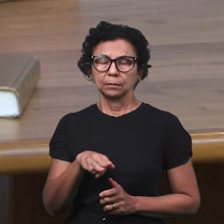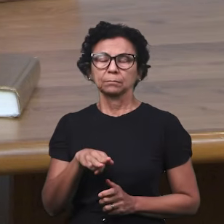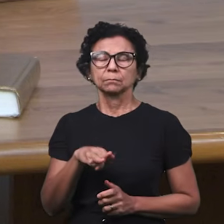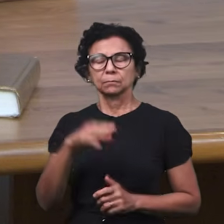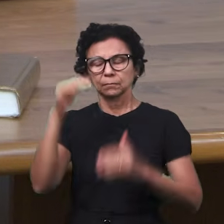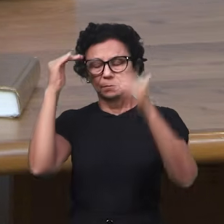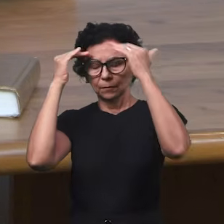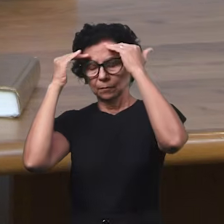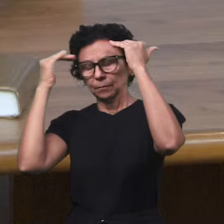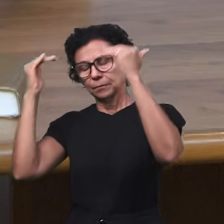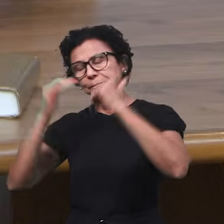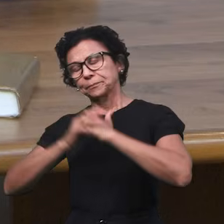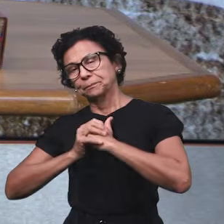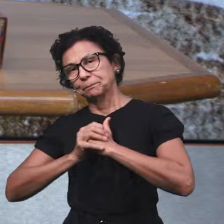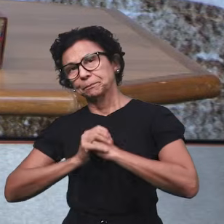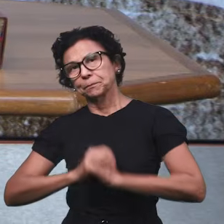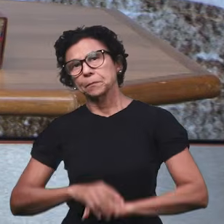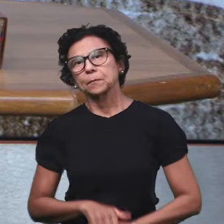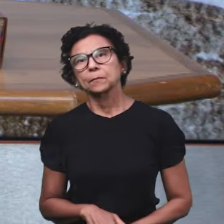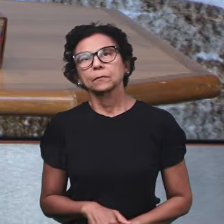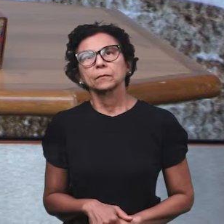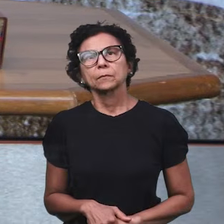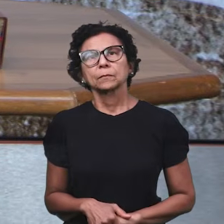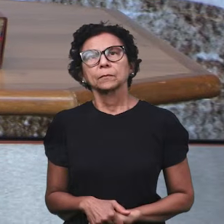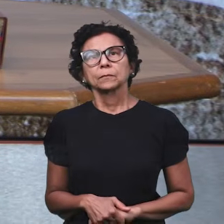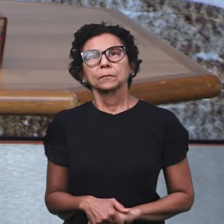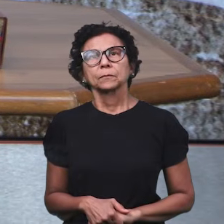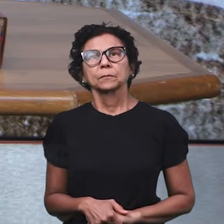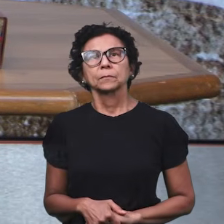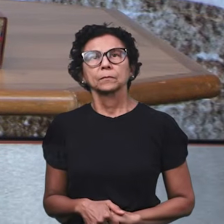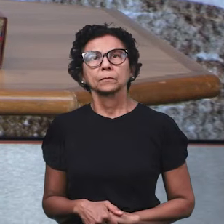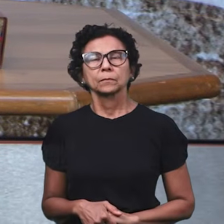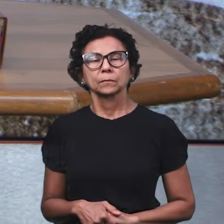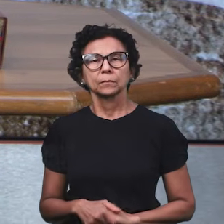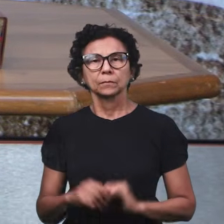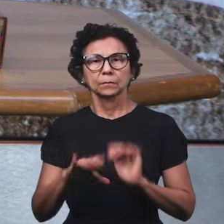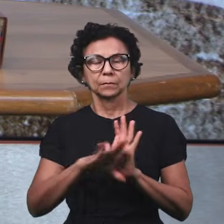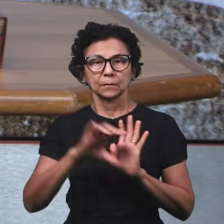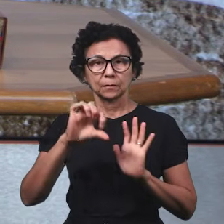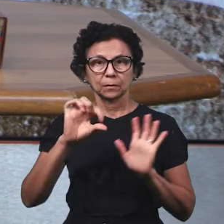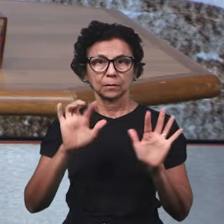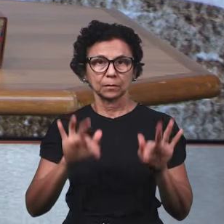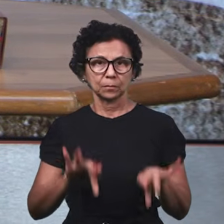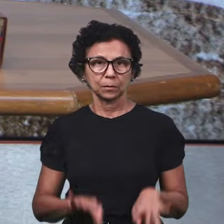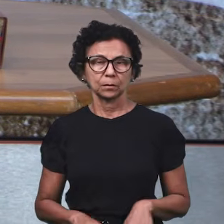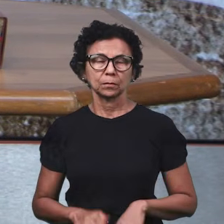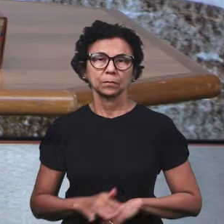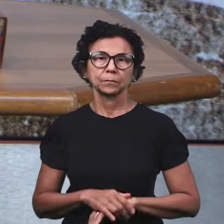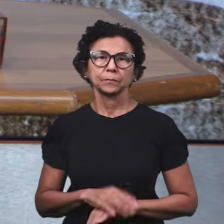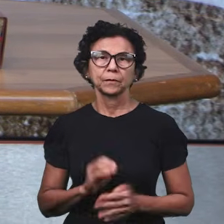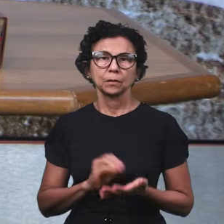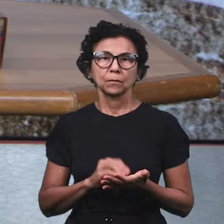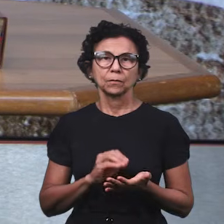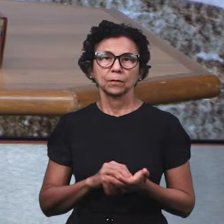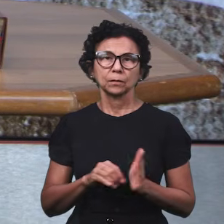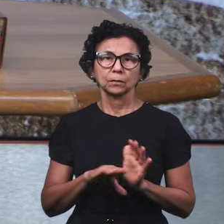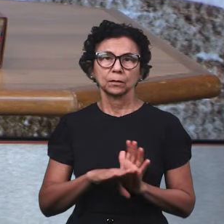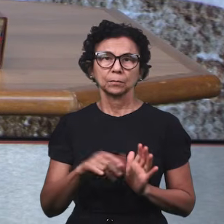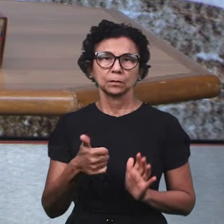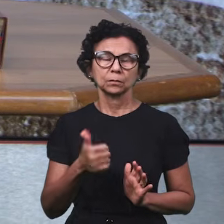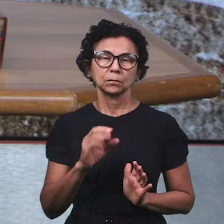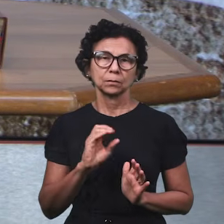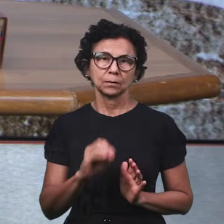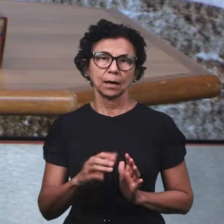livro. Amém? Terminamos então a leitura do capítulo 9, ainda resta o capítulo 10, nós vamos